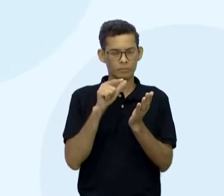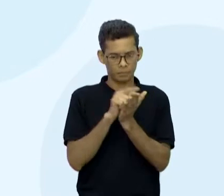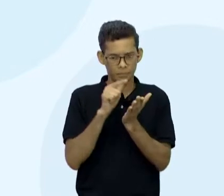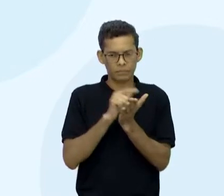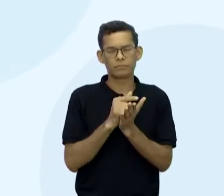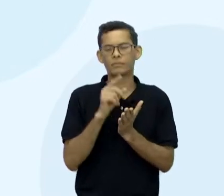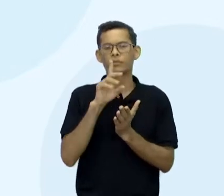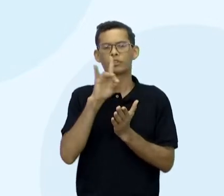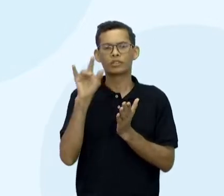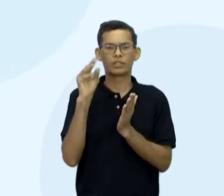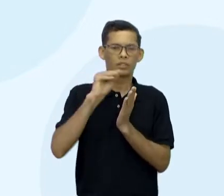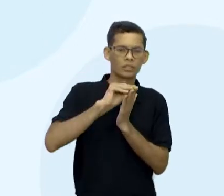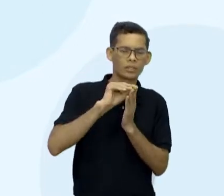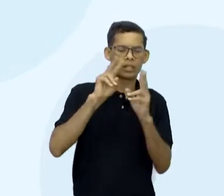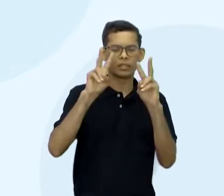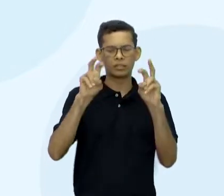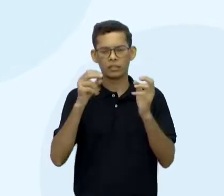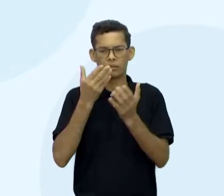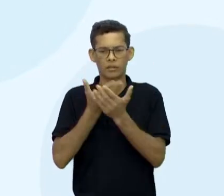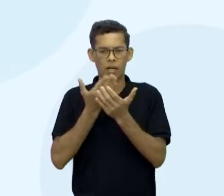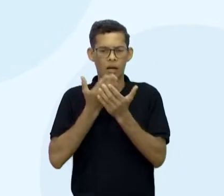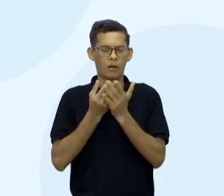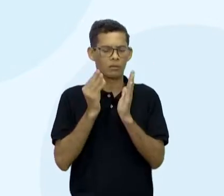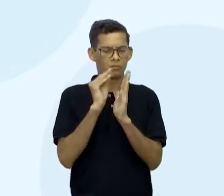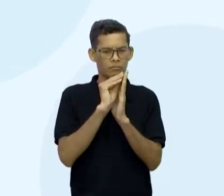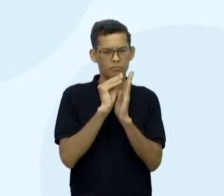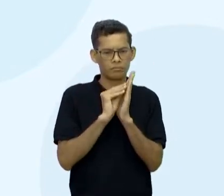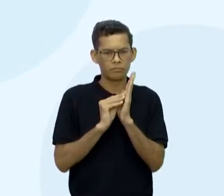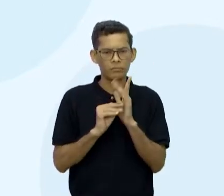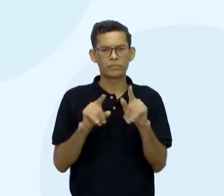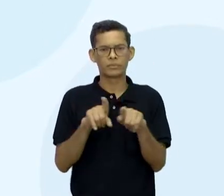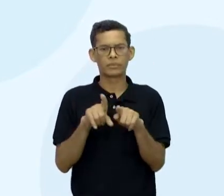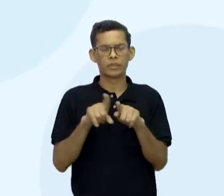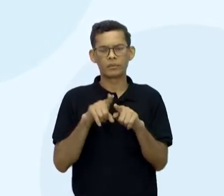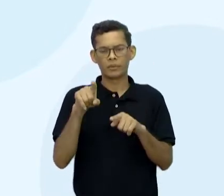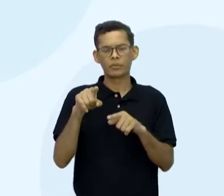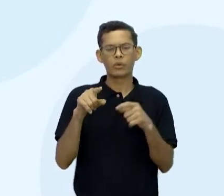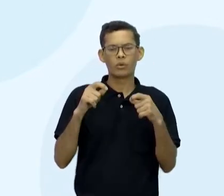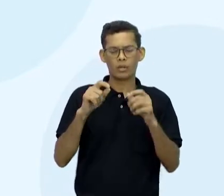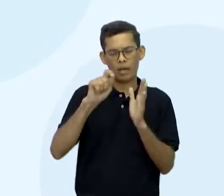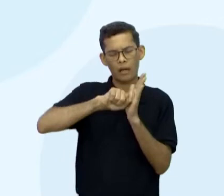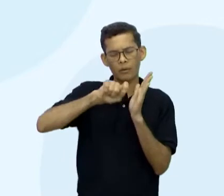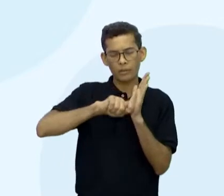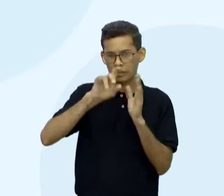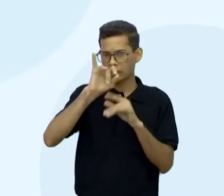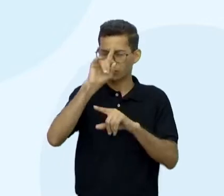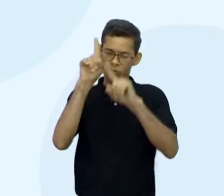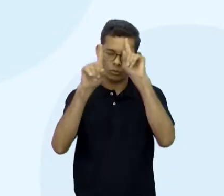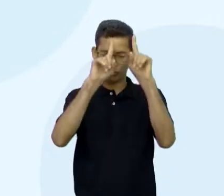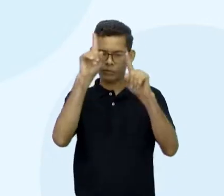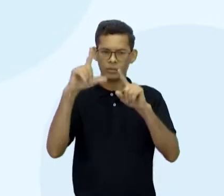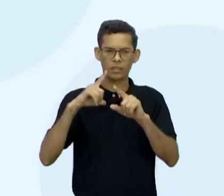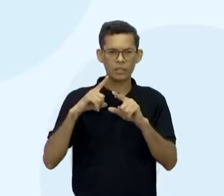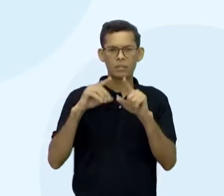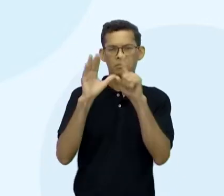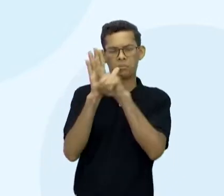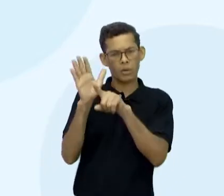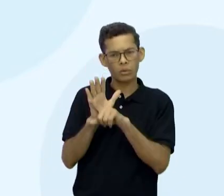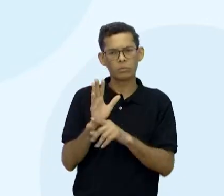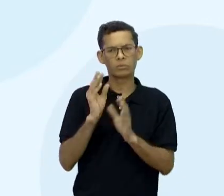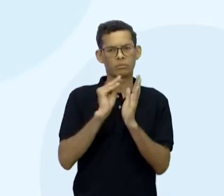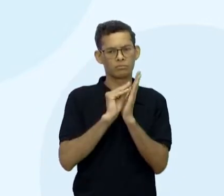o aprofundamento, qual que é o componente, é anotar as dúvidas, tirar as dúvidas no